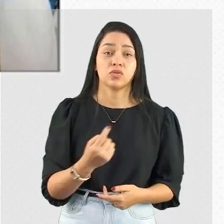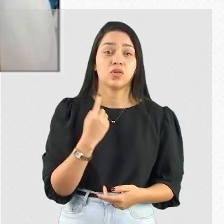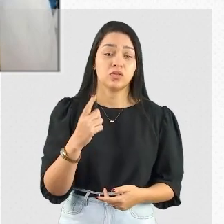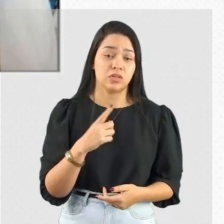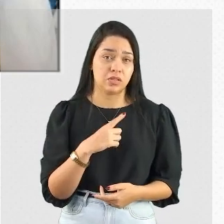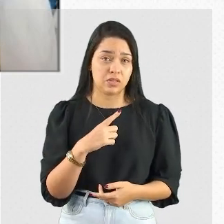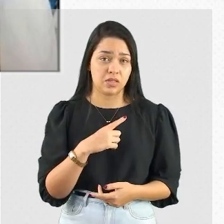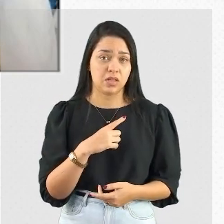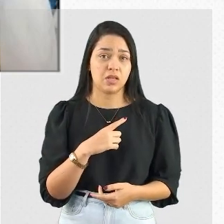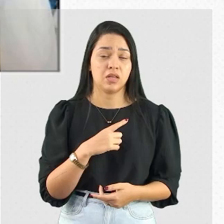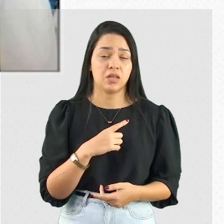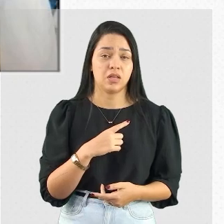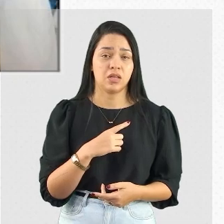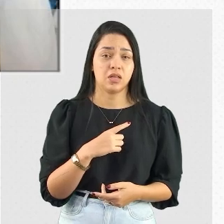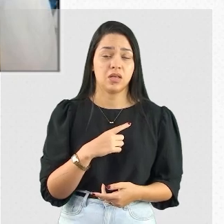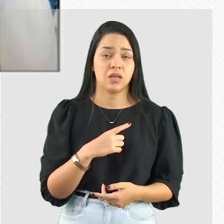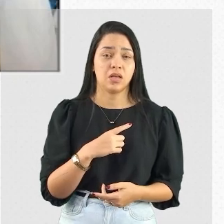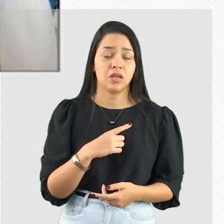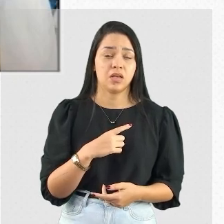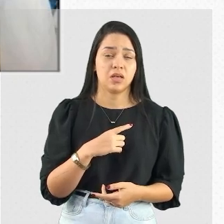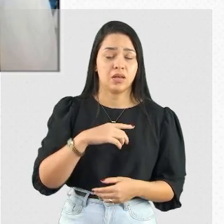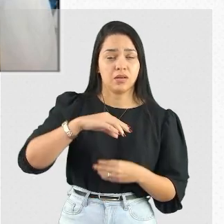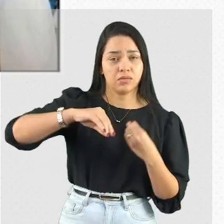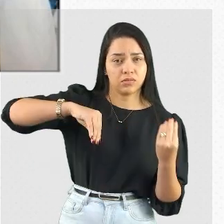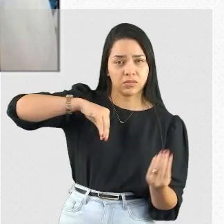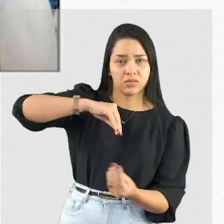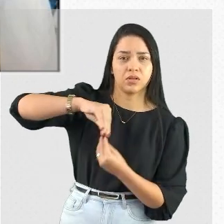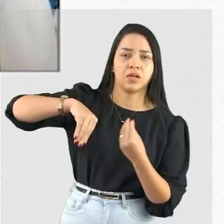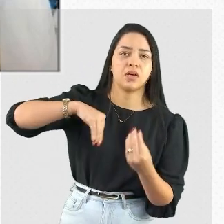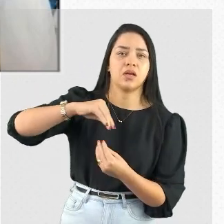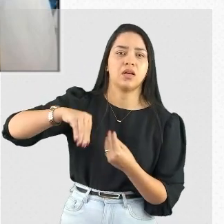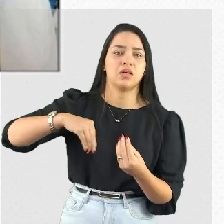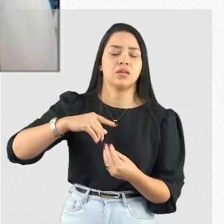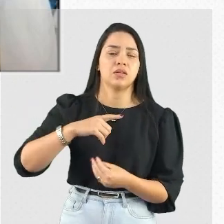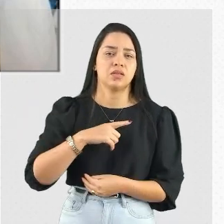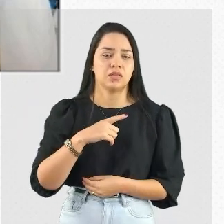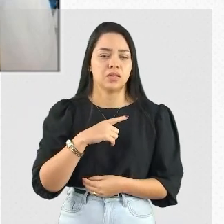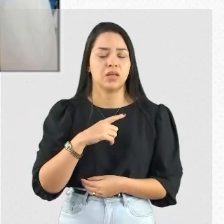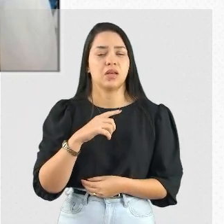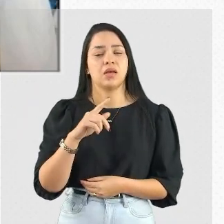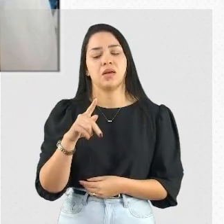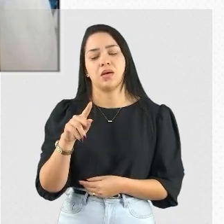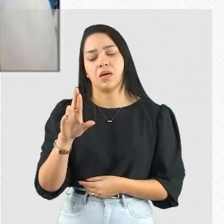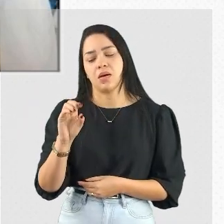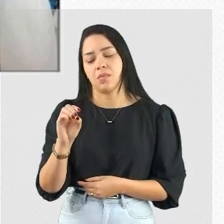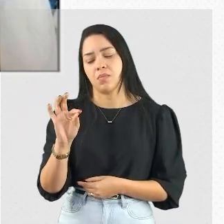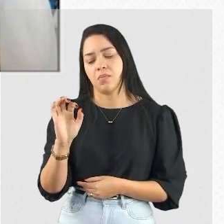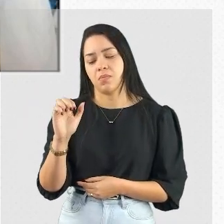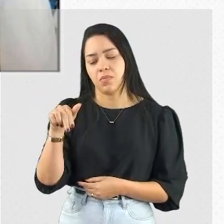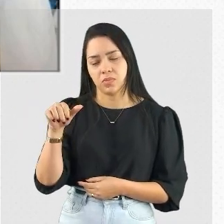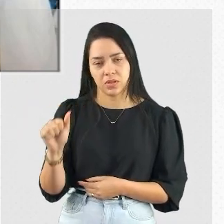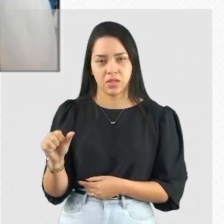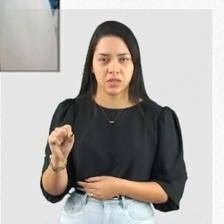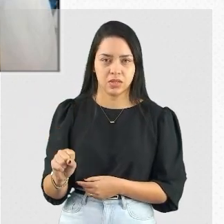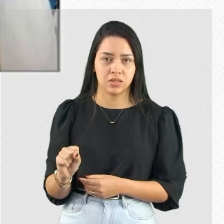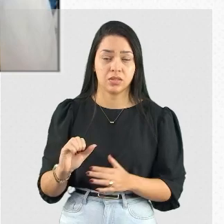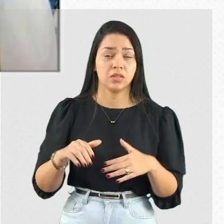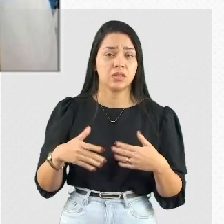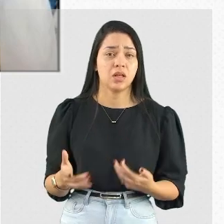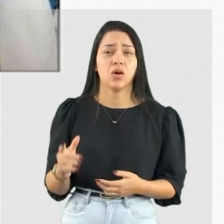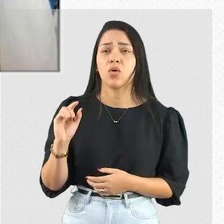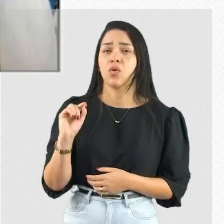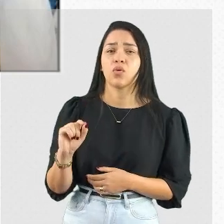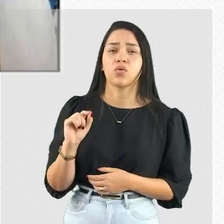que é o nosso material genético enrolado, né? Em proteínas estonas, né, lá no núcleo celular. Então, o que